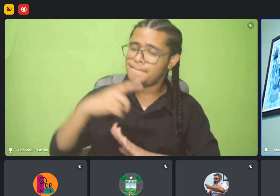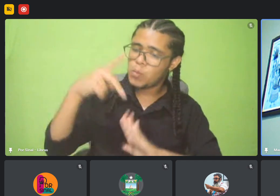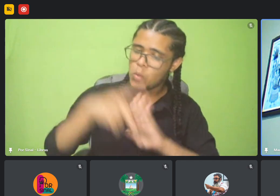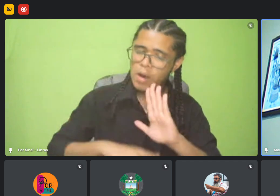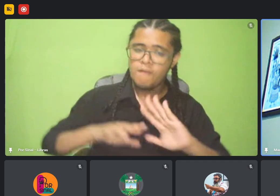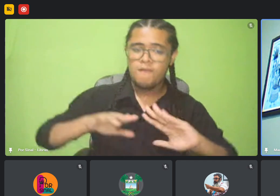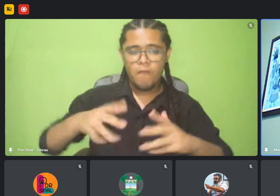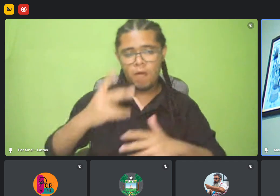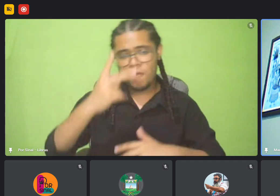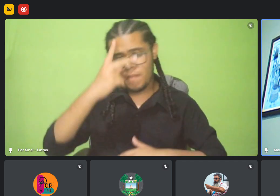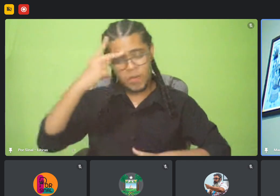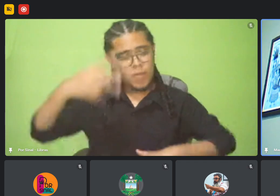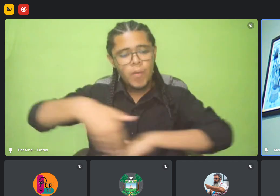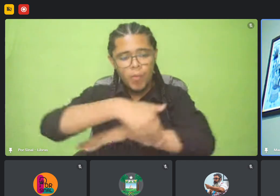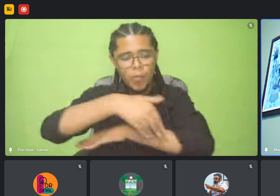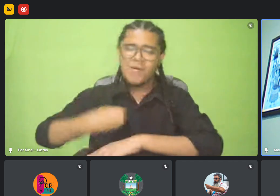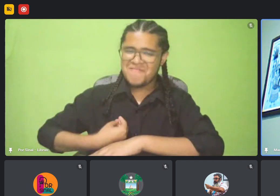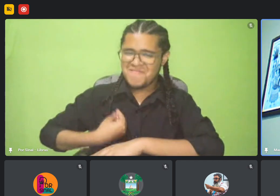rua,